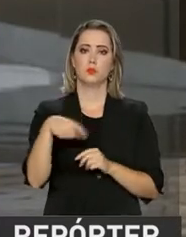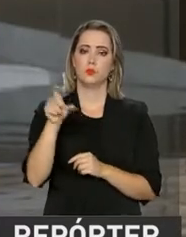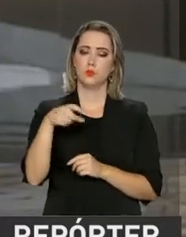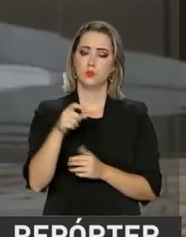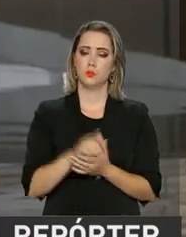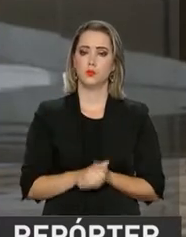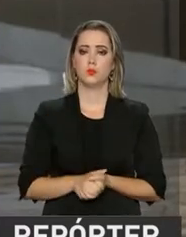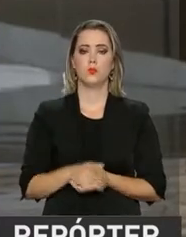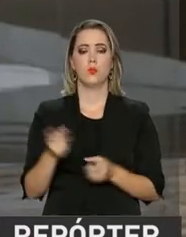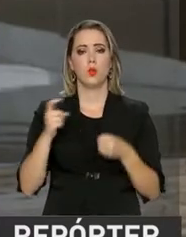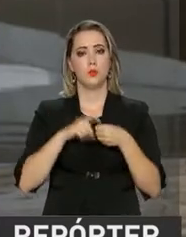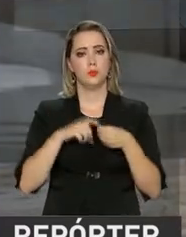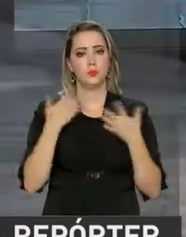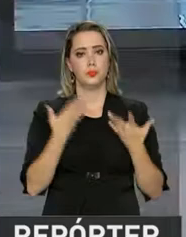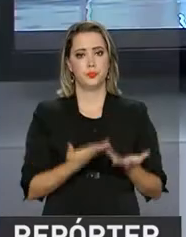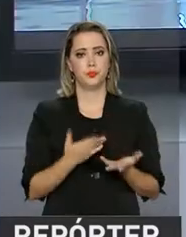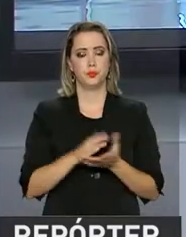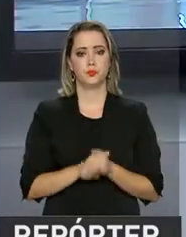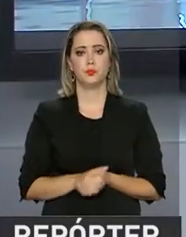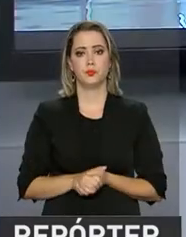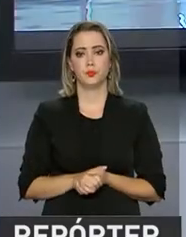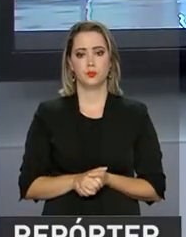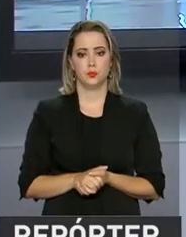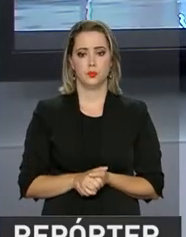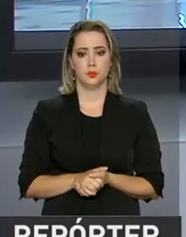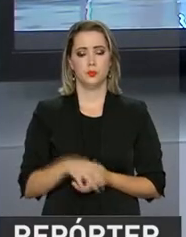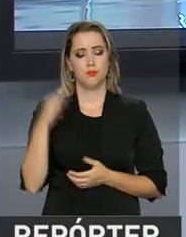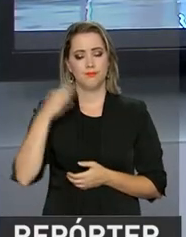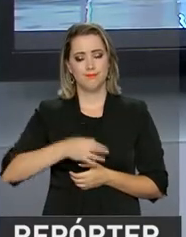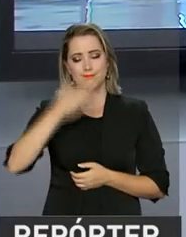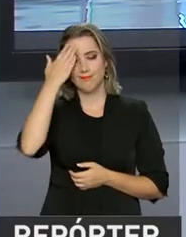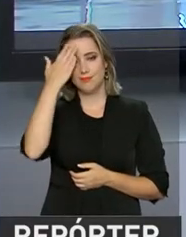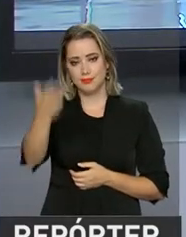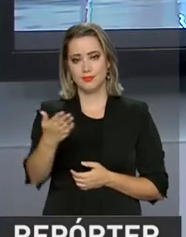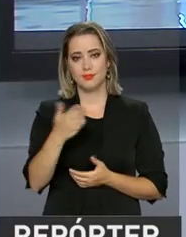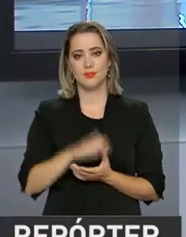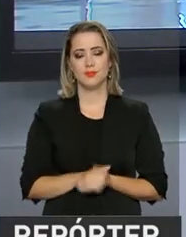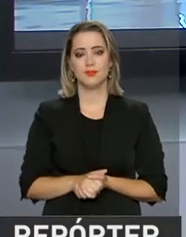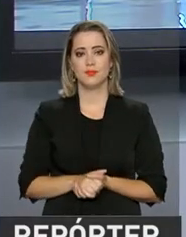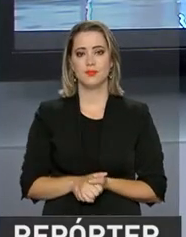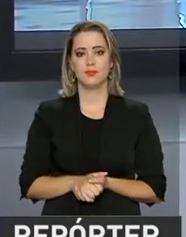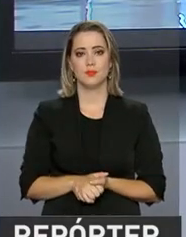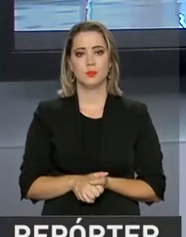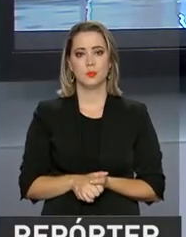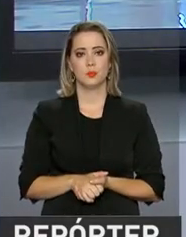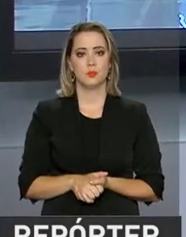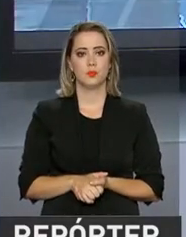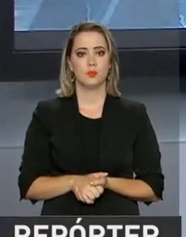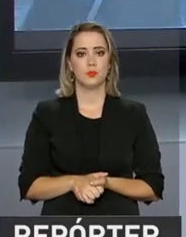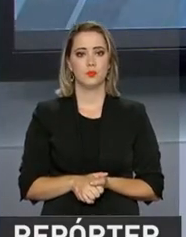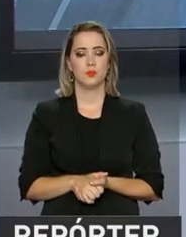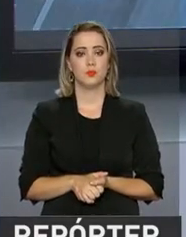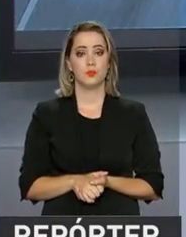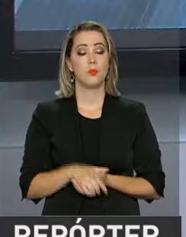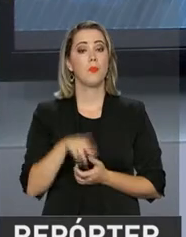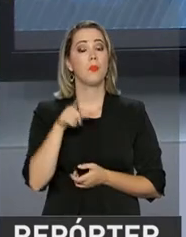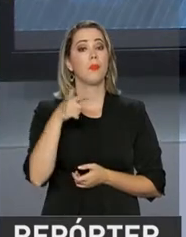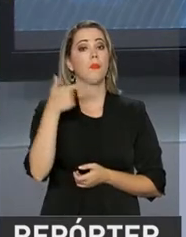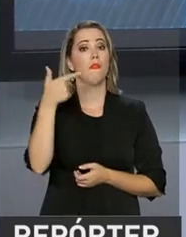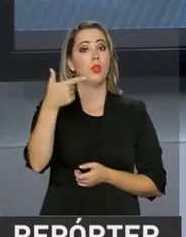crédito eu falo com você e no estúdio roberto tal ótimo né brigado pelas suas informações por